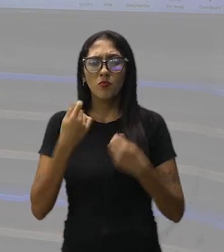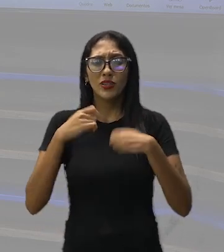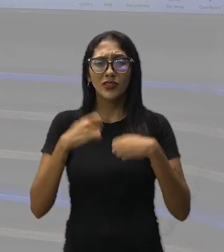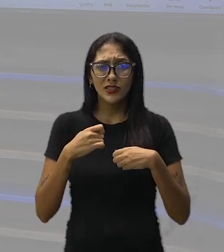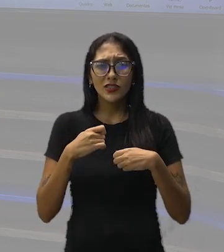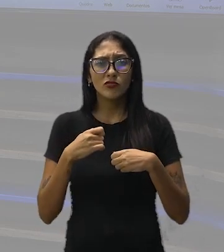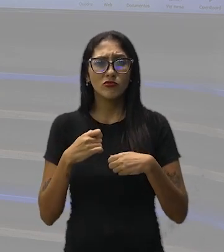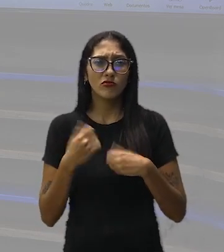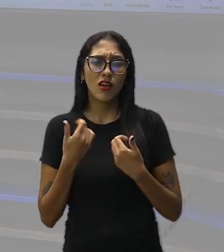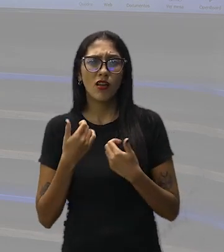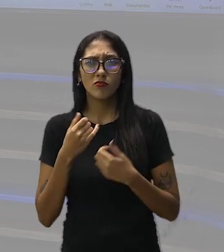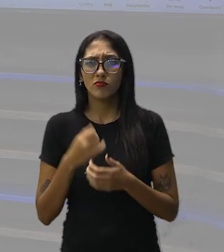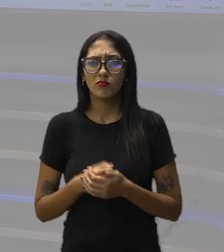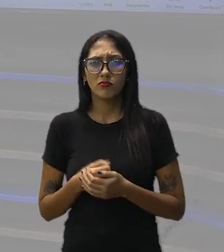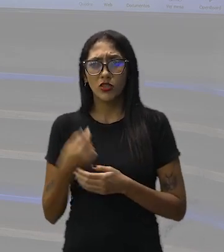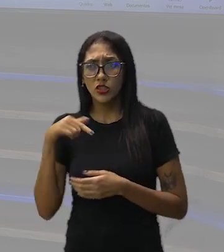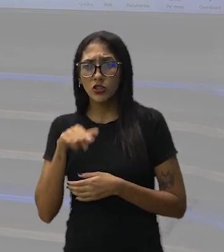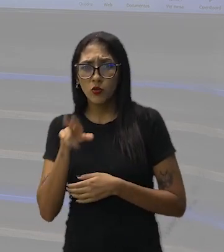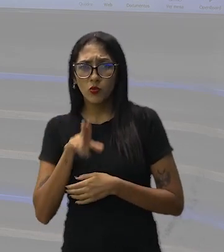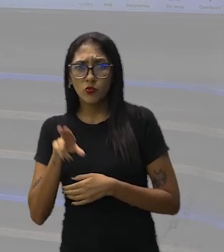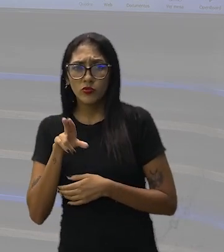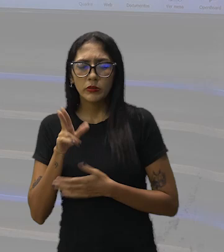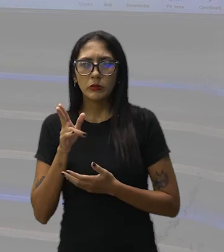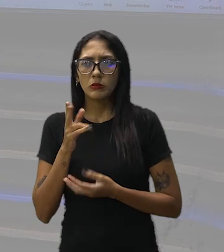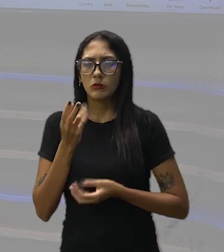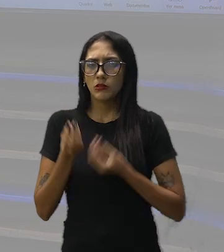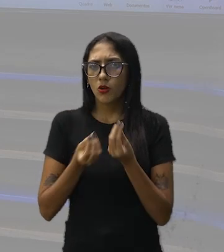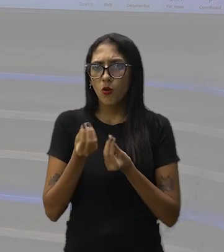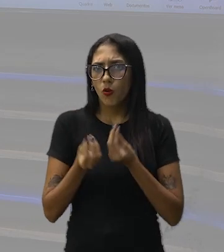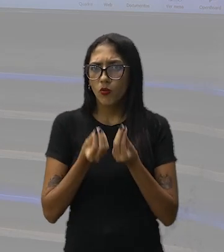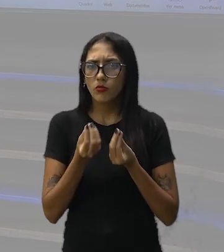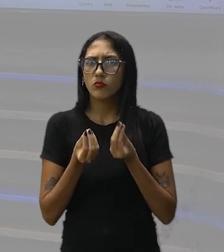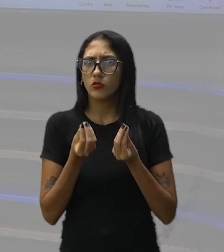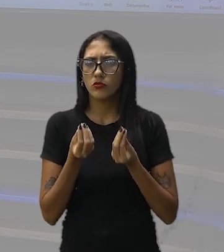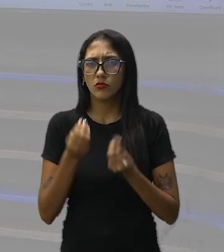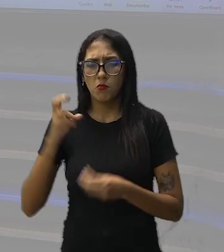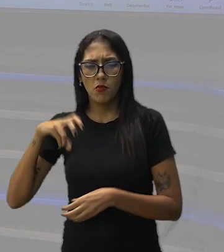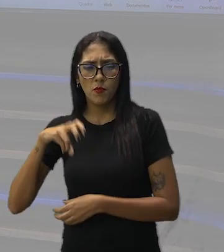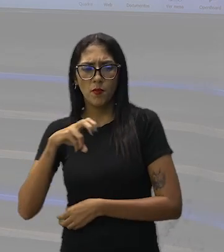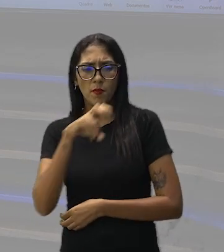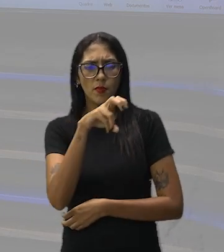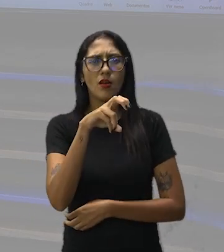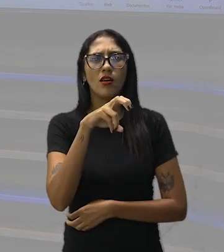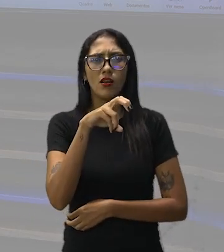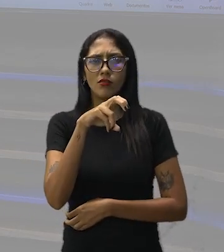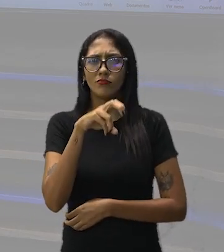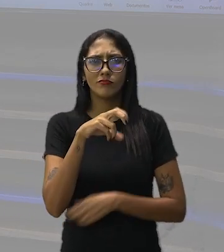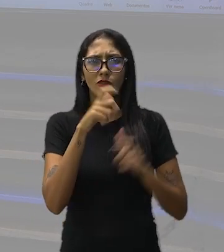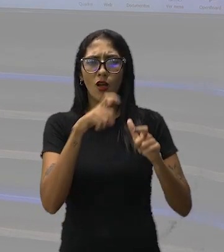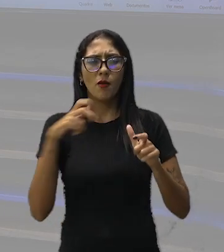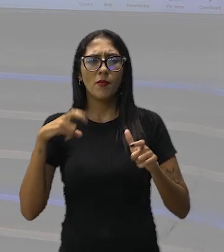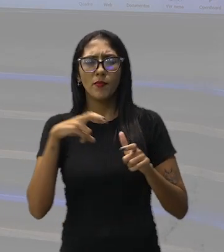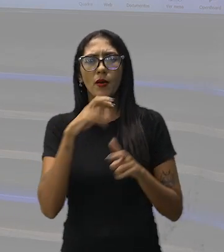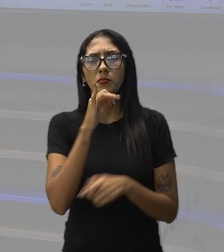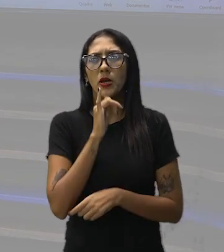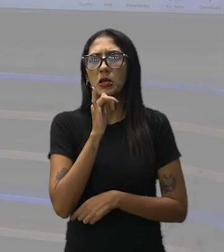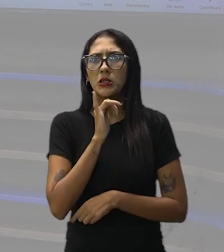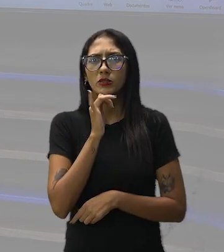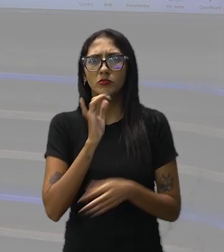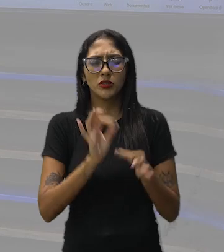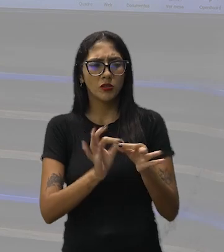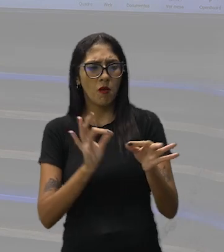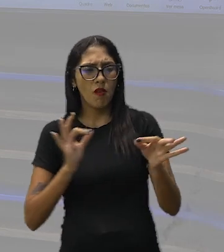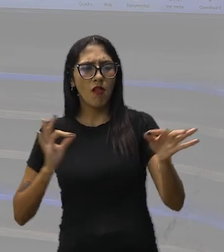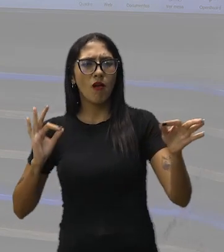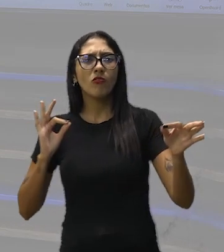deixá-lo de usar, o que vai acontecer? Você vai começar a ir a pé para os locais? De repente, é o local que fica a 7 km